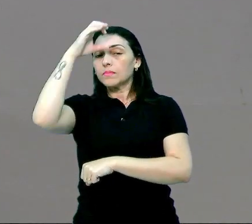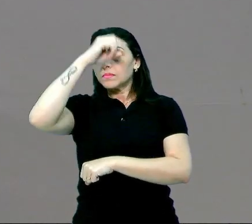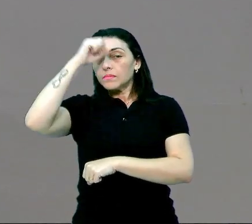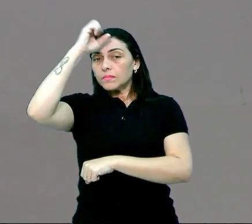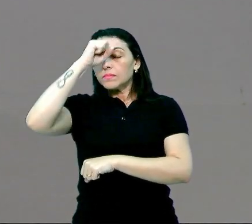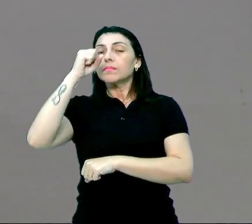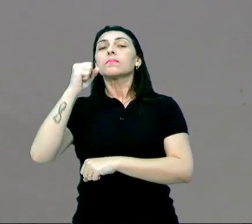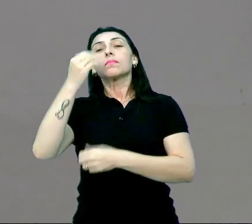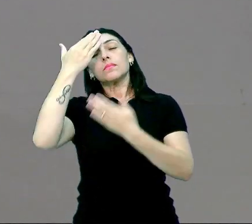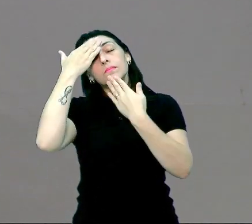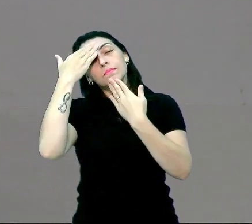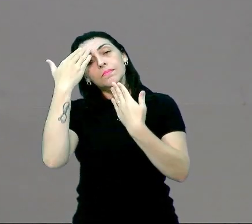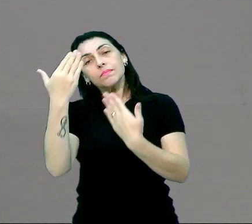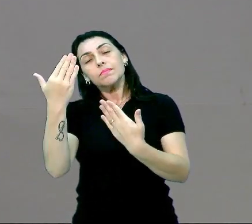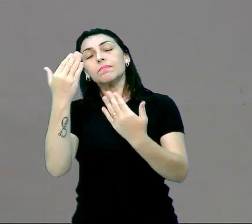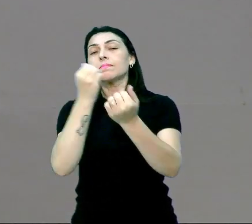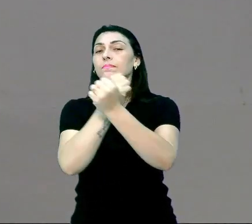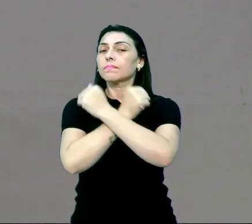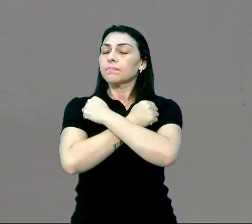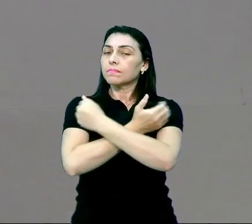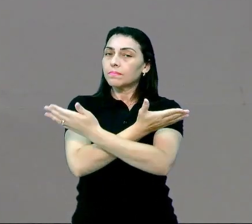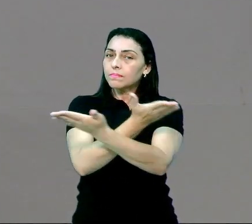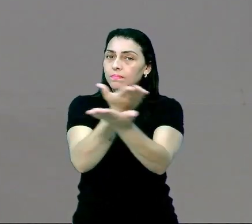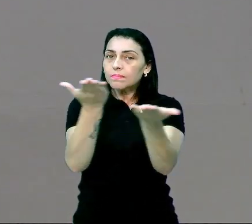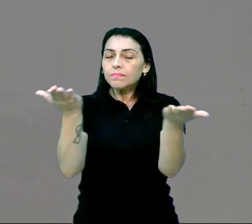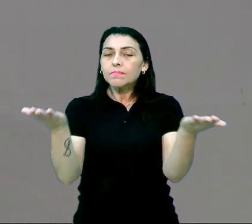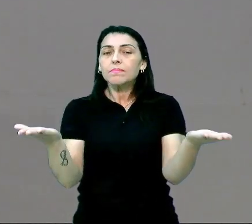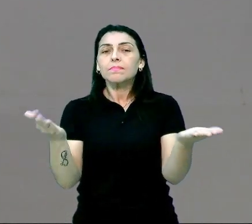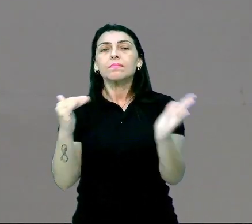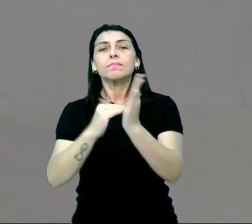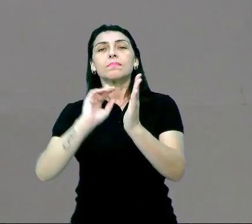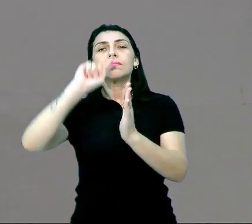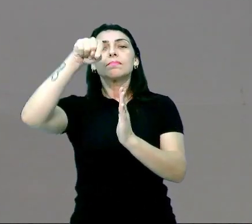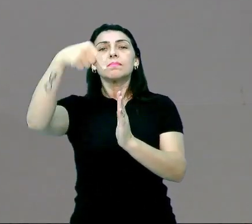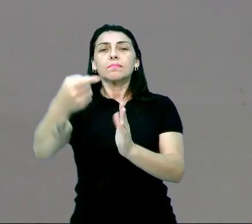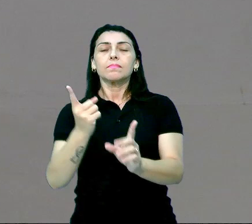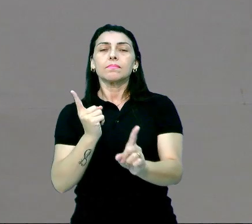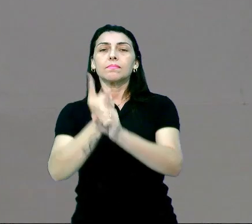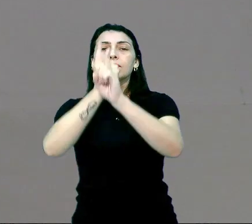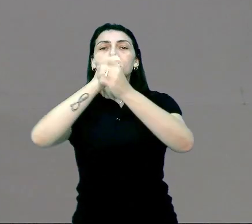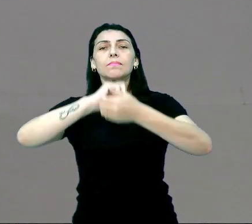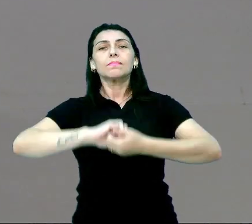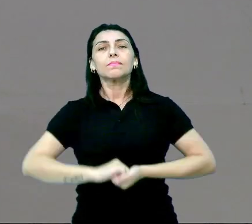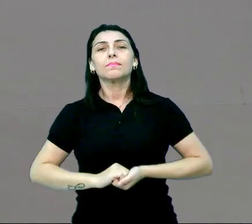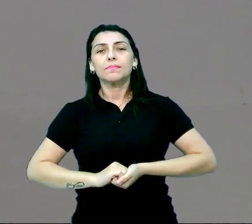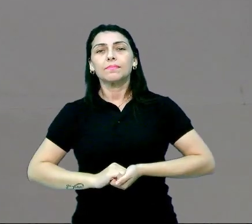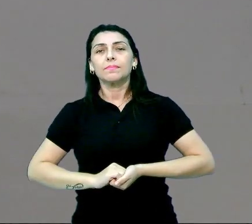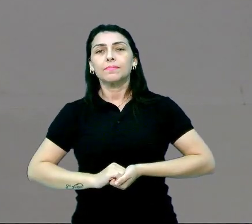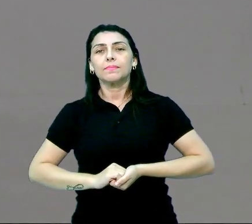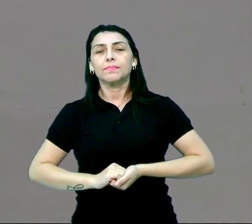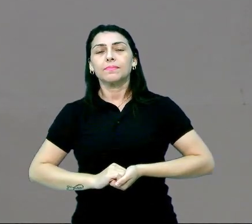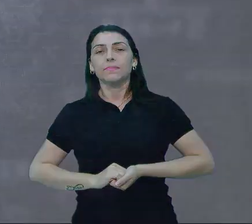aprende. Um agradecimento sincero a todos vocês e até o nosso próximo